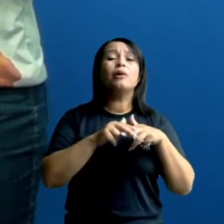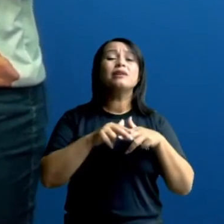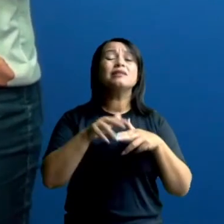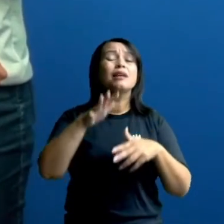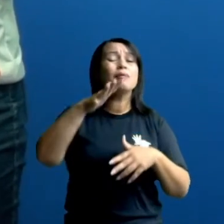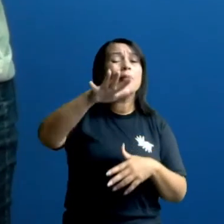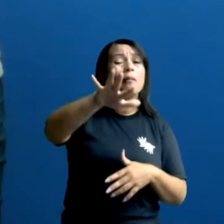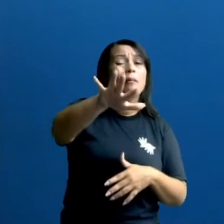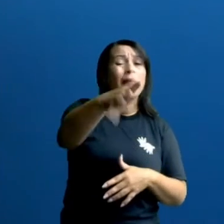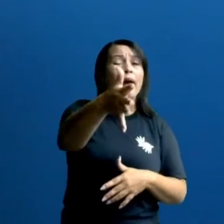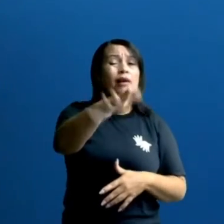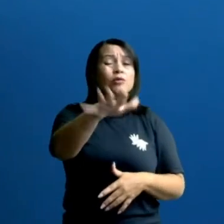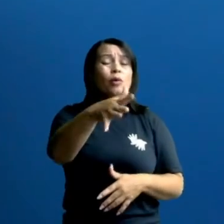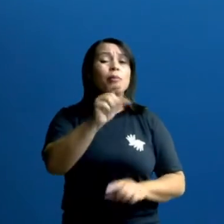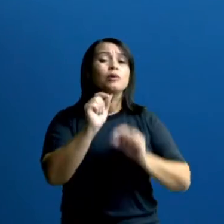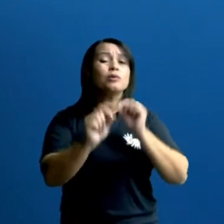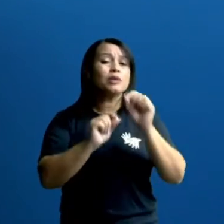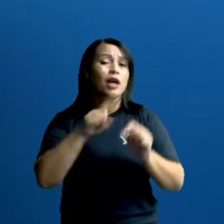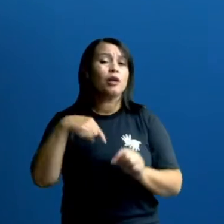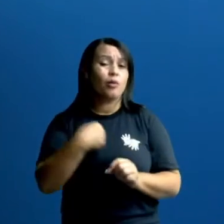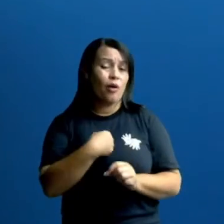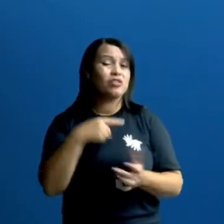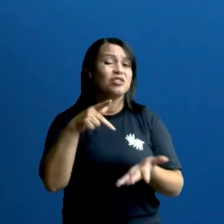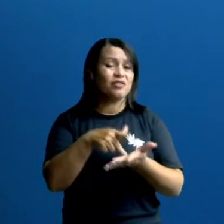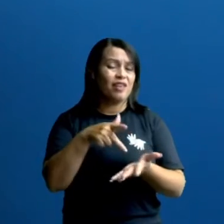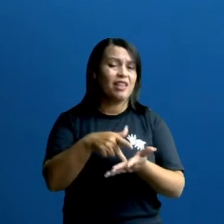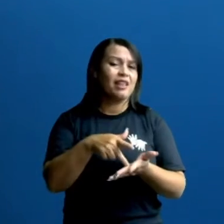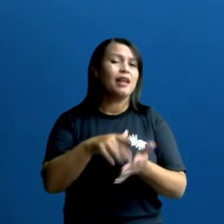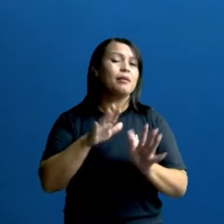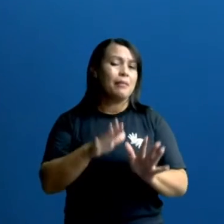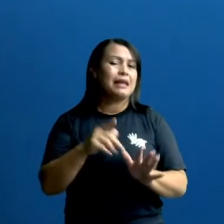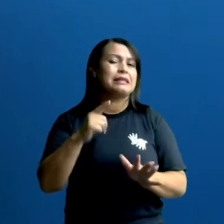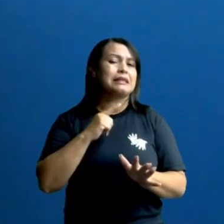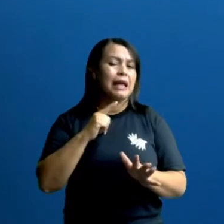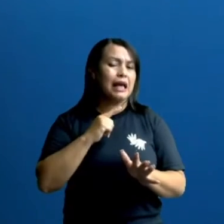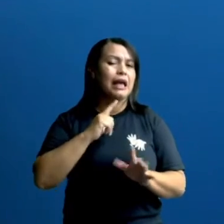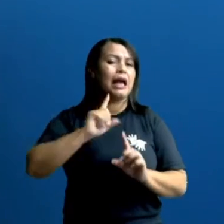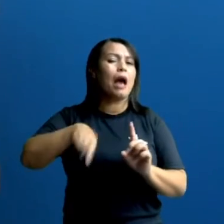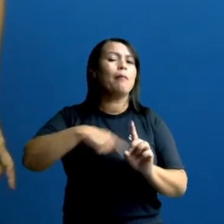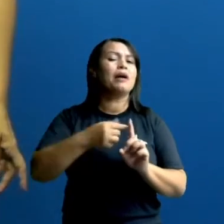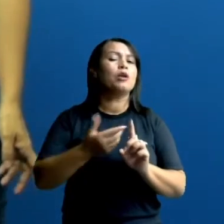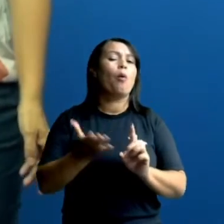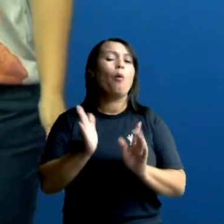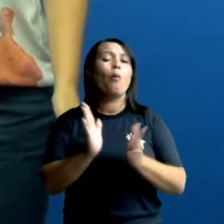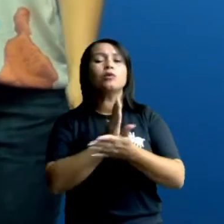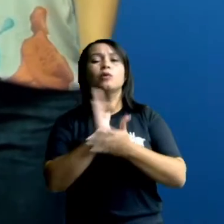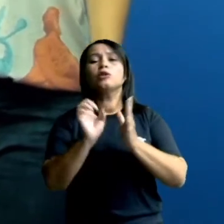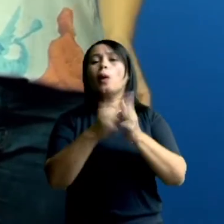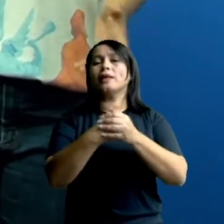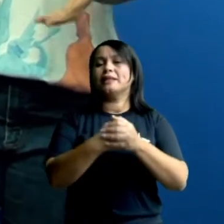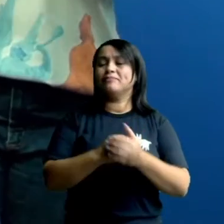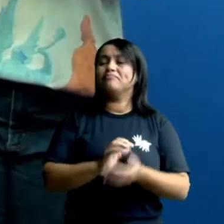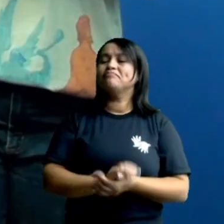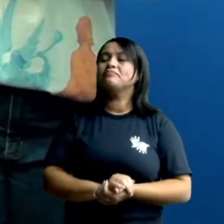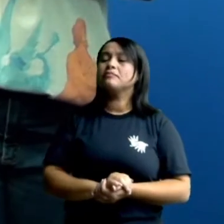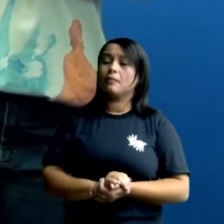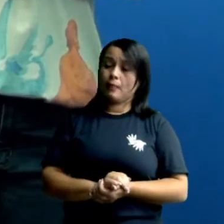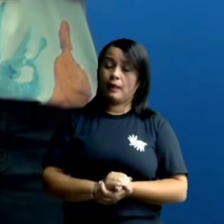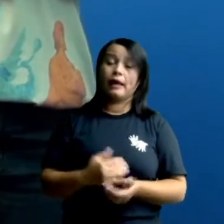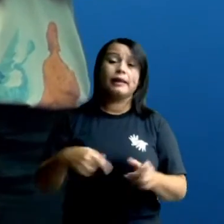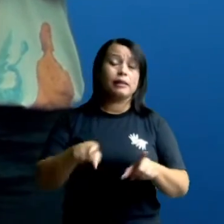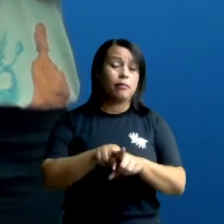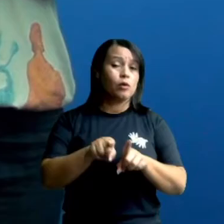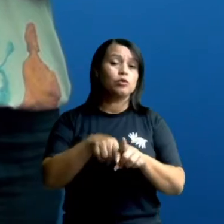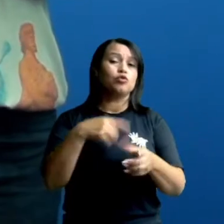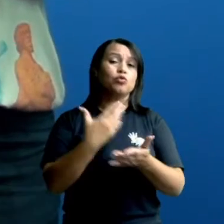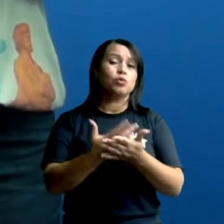uma média, né, do que a gente tem na realidade. Mas a realidade tem muito mais coisa envolvida. Aí, quando a gente